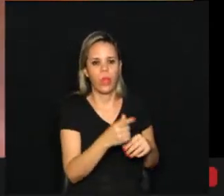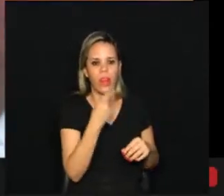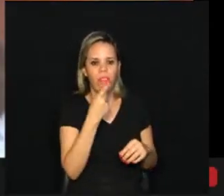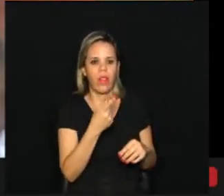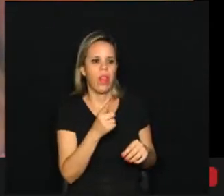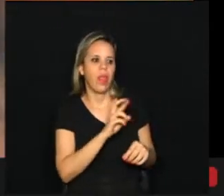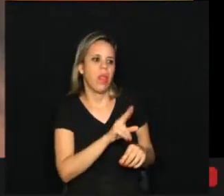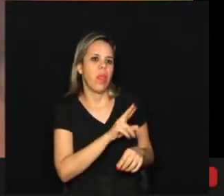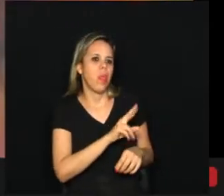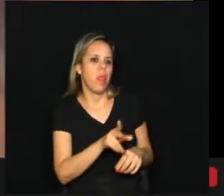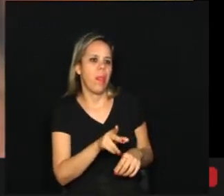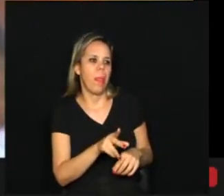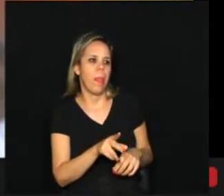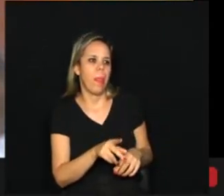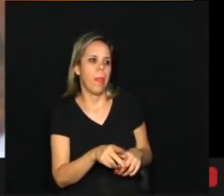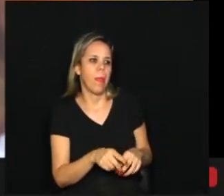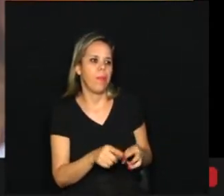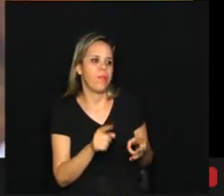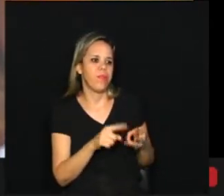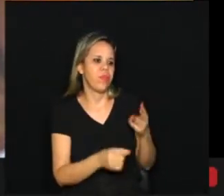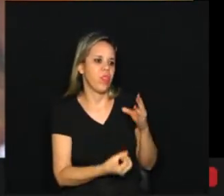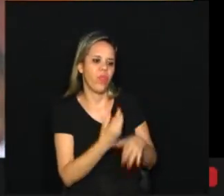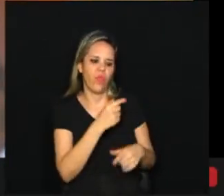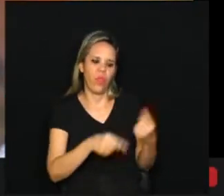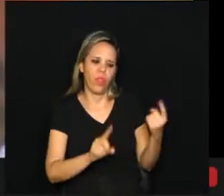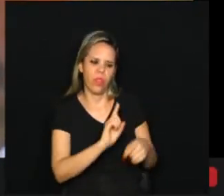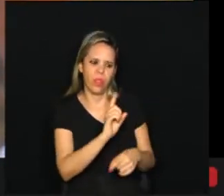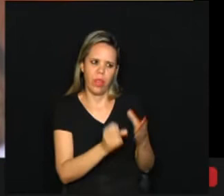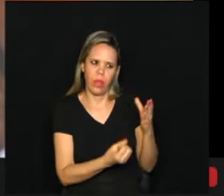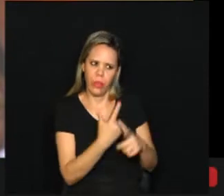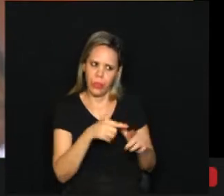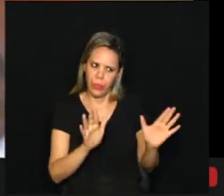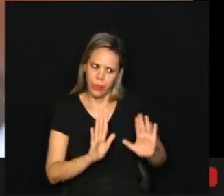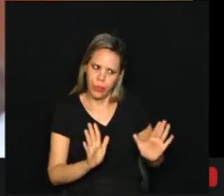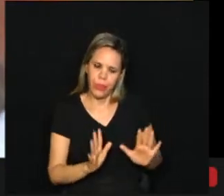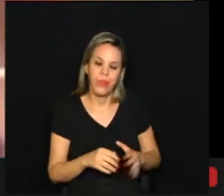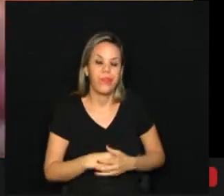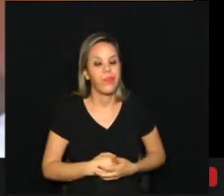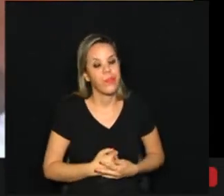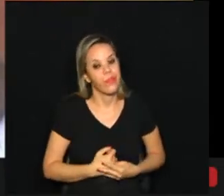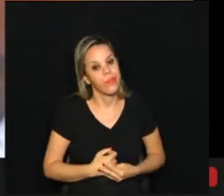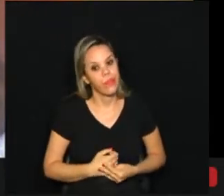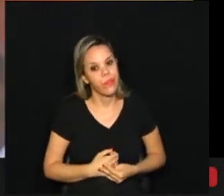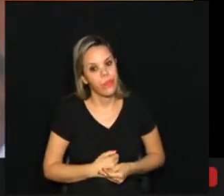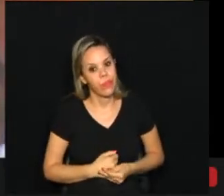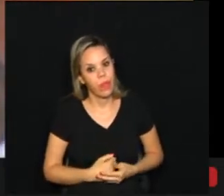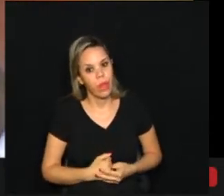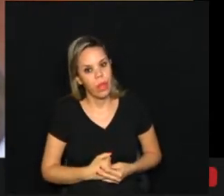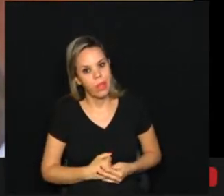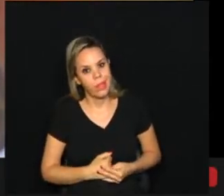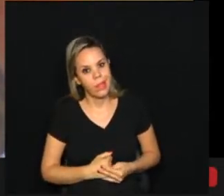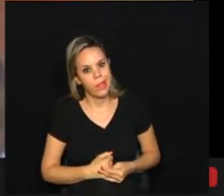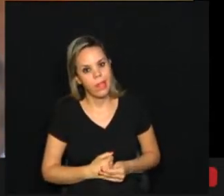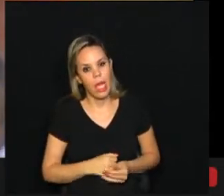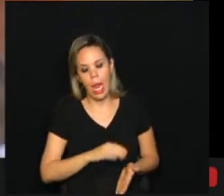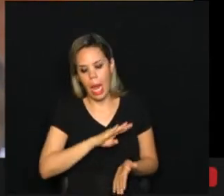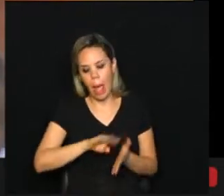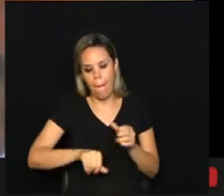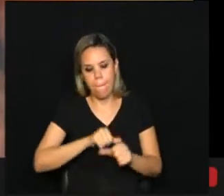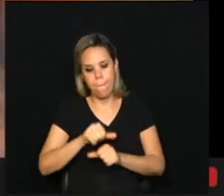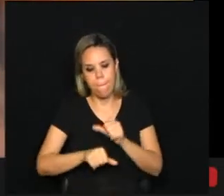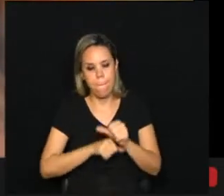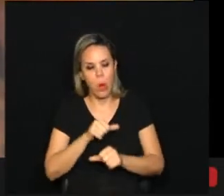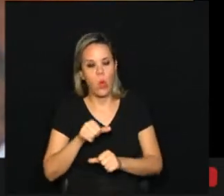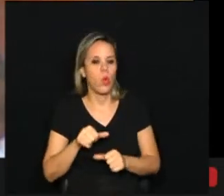diz que os fatos não foram bem assim que aconteceram. Né? Então, ela descaracteriza também